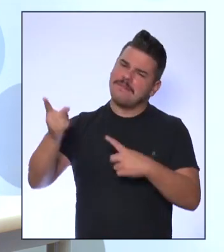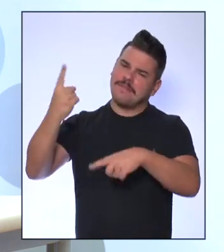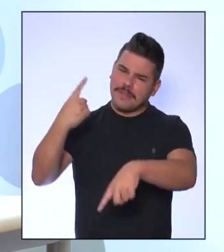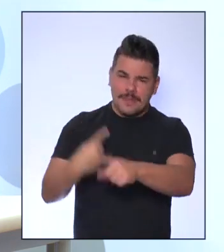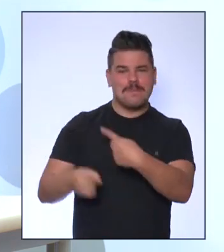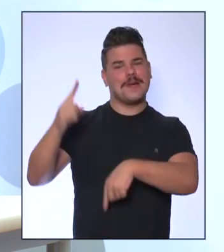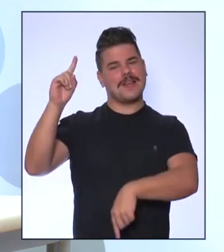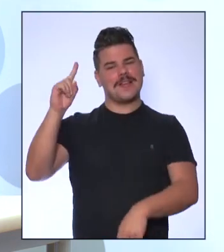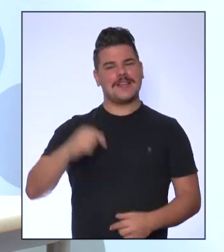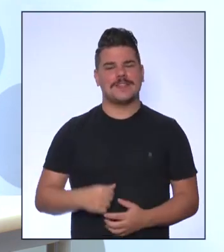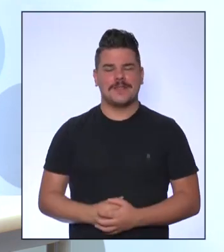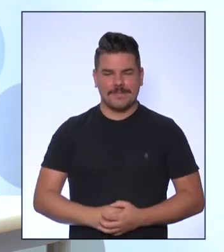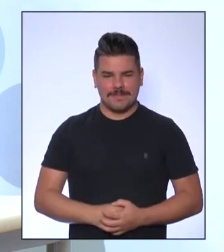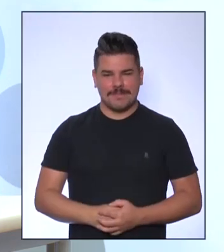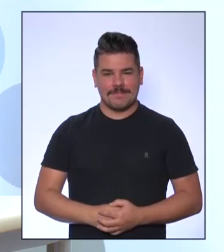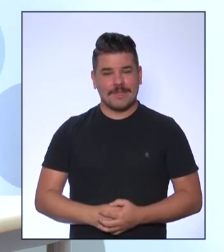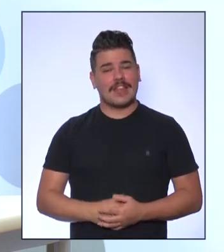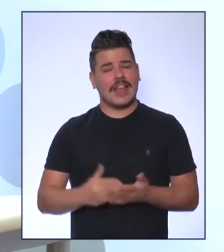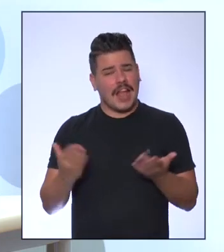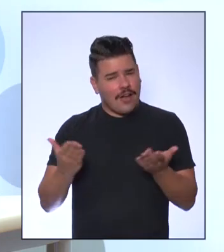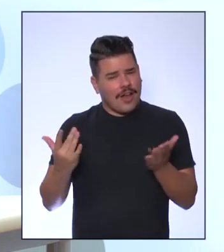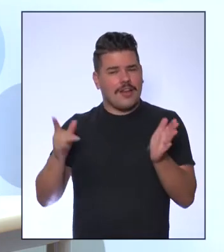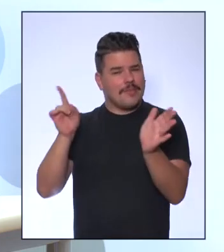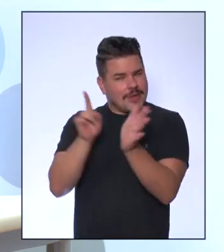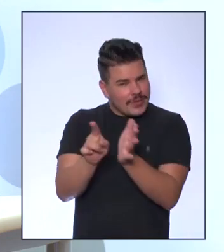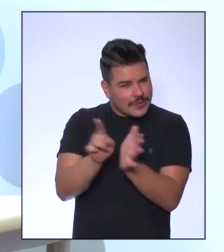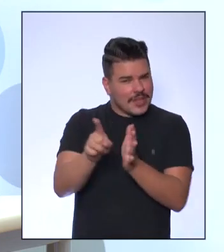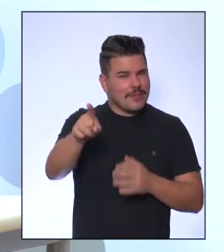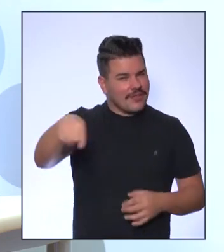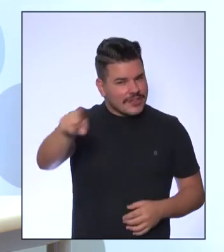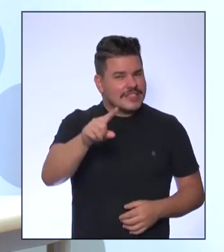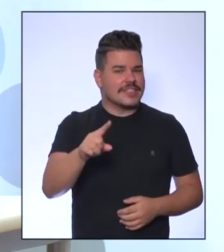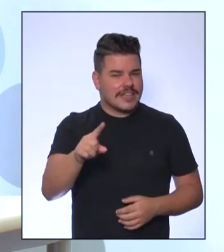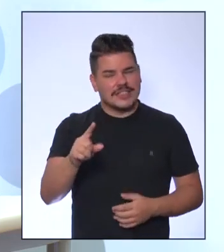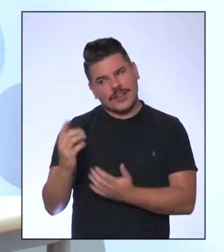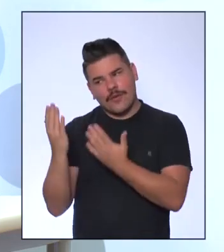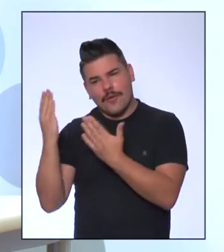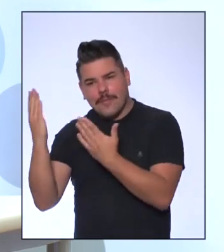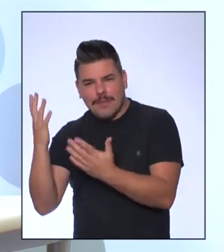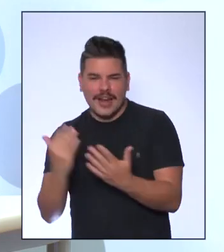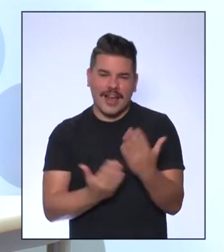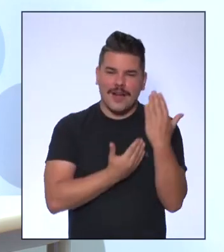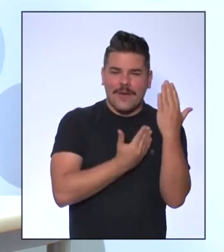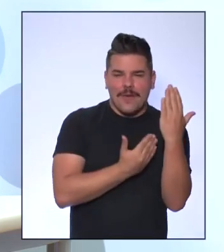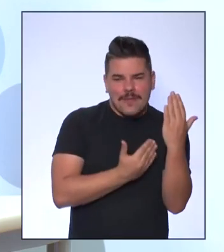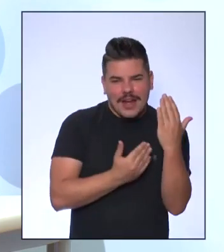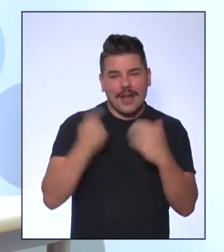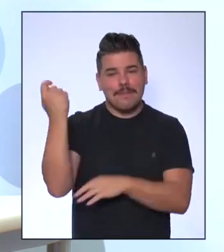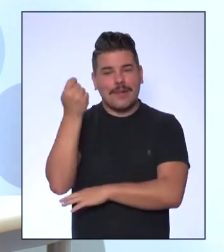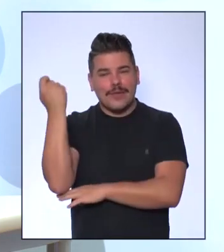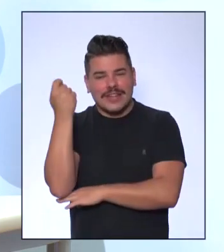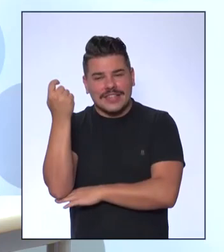só uma indagação para vocês verem como era a Paulista, como está a Paulista atualmente.